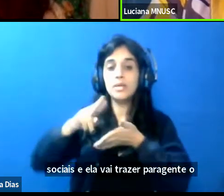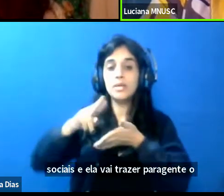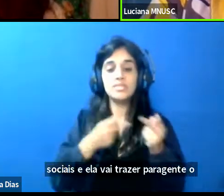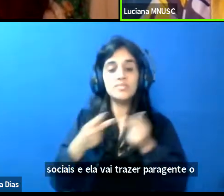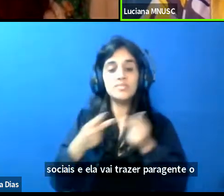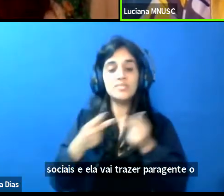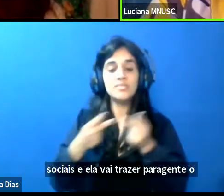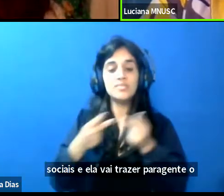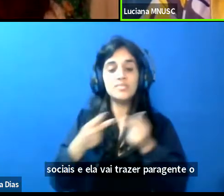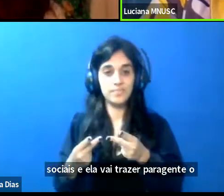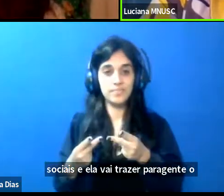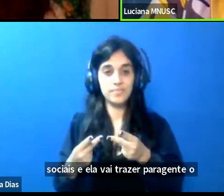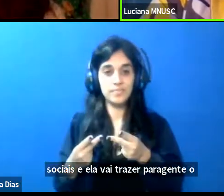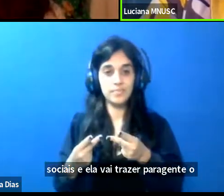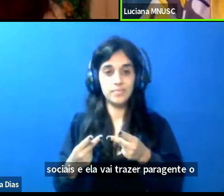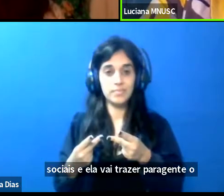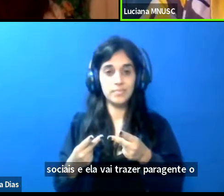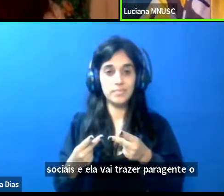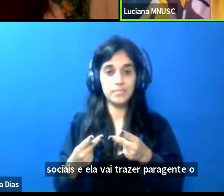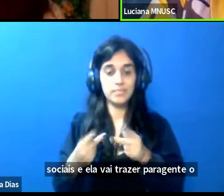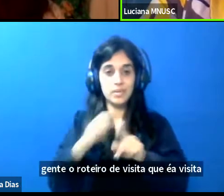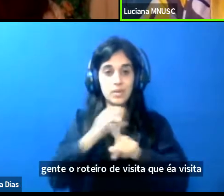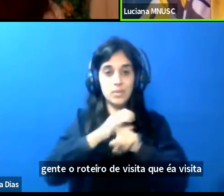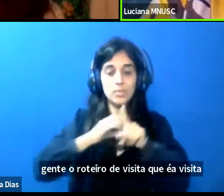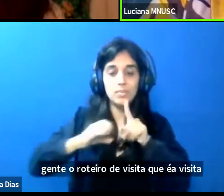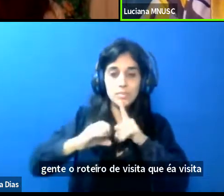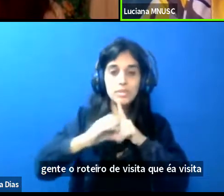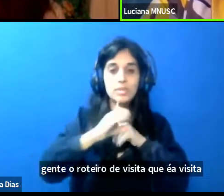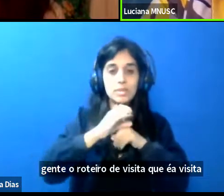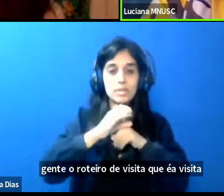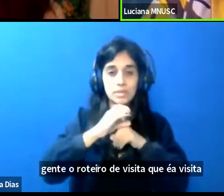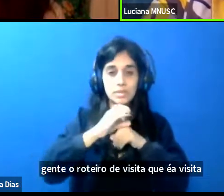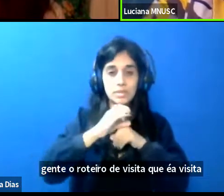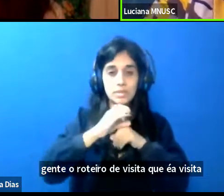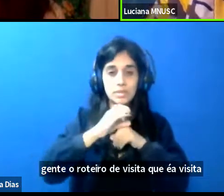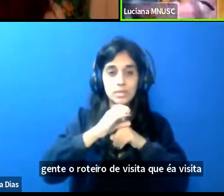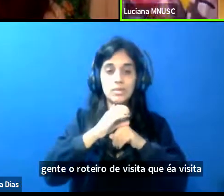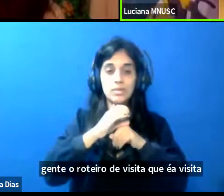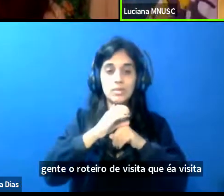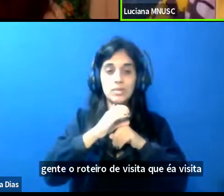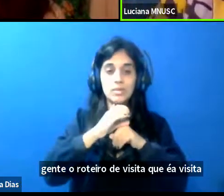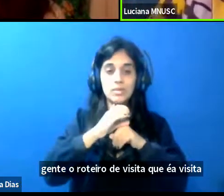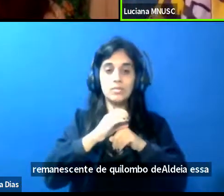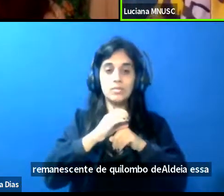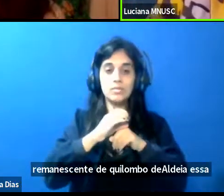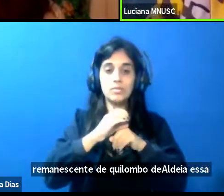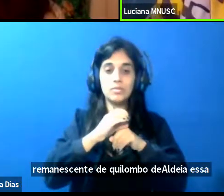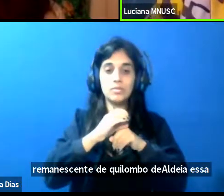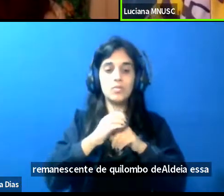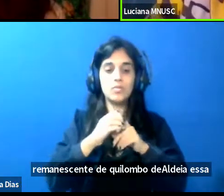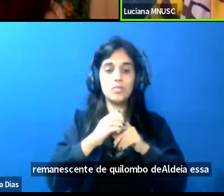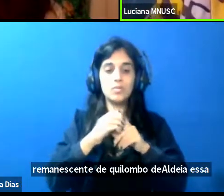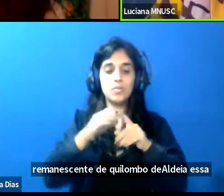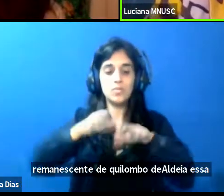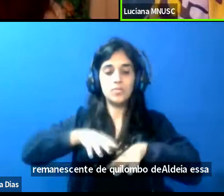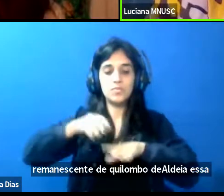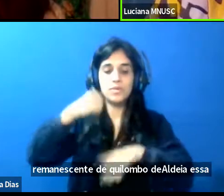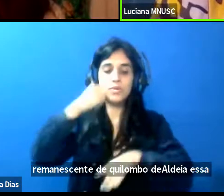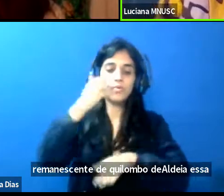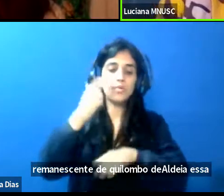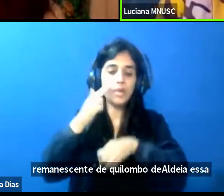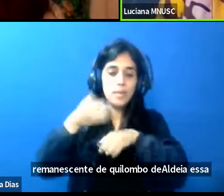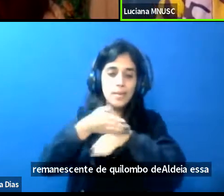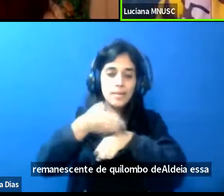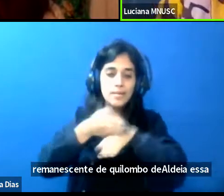visita à comunidade remanescente Quilombo de Aldeia, essa comunidade ao qual o Movimento Negro Unificado auxilia